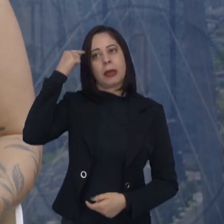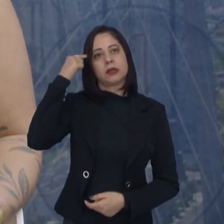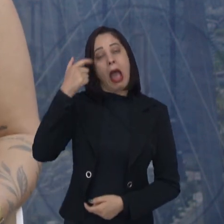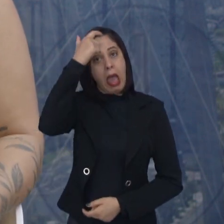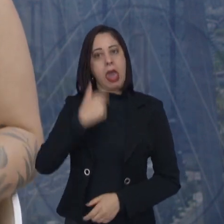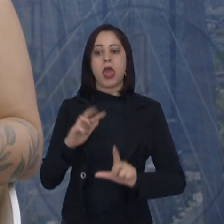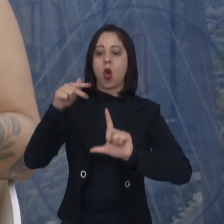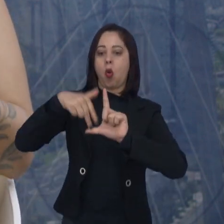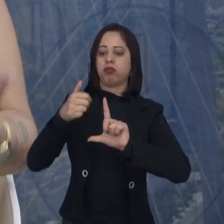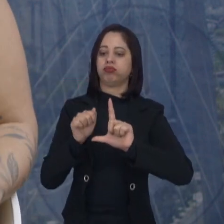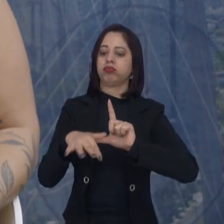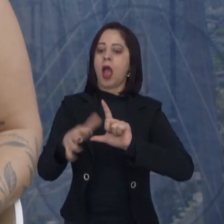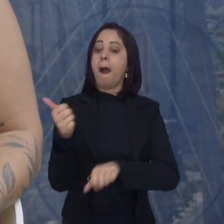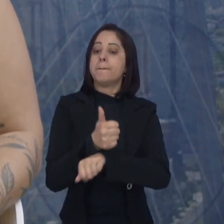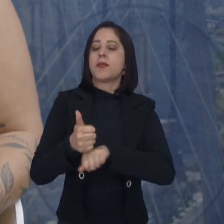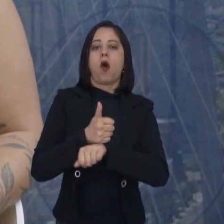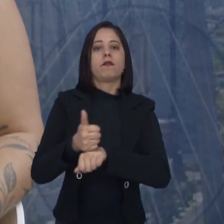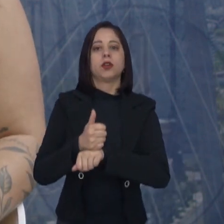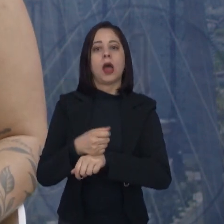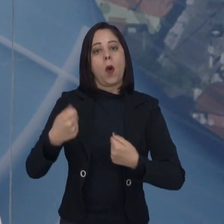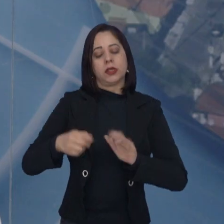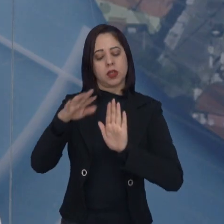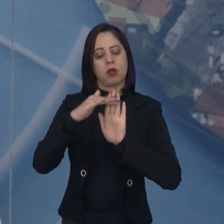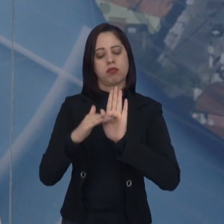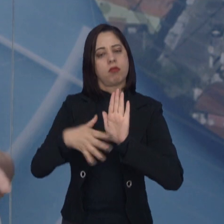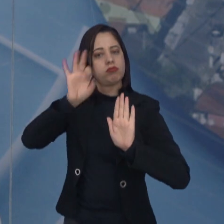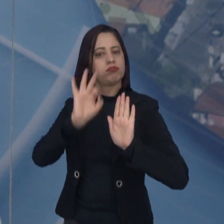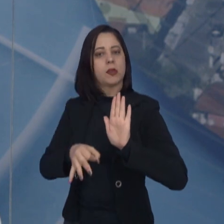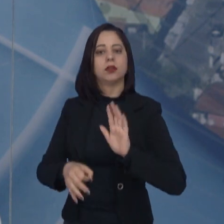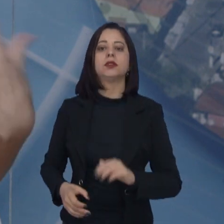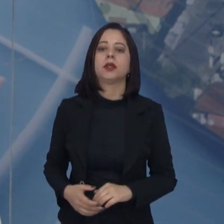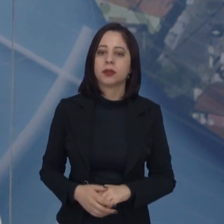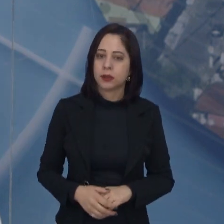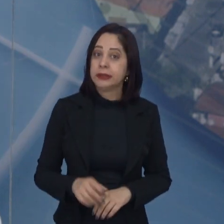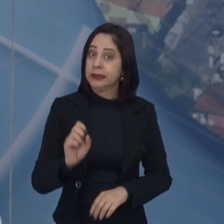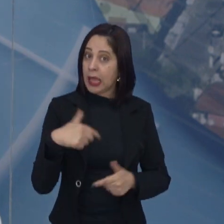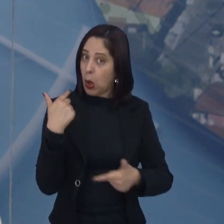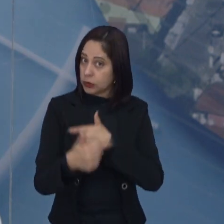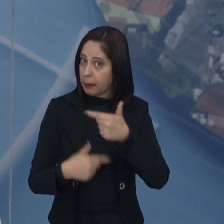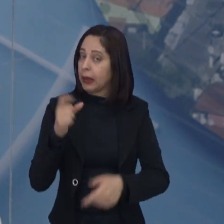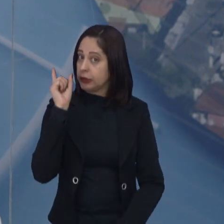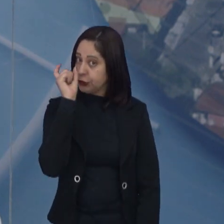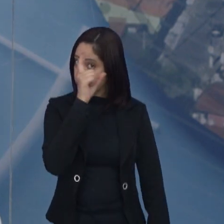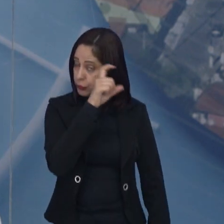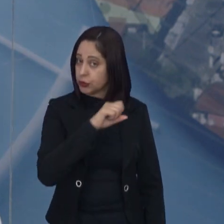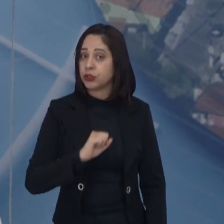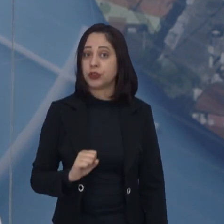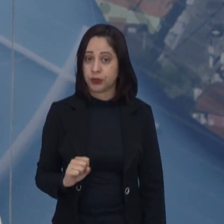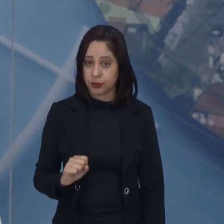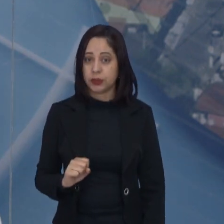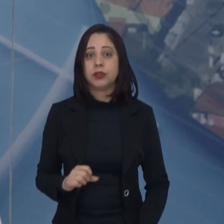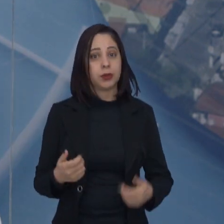me diferenciar do que os influenciadores já trabalham. Sim, e é um trabalho difícil, porque hoje tem muita gente, né? Então, para se